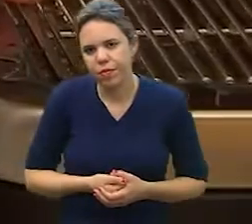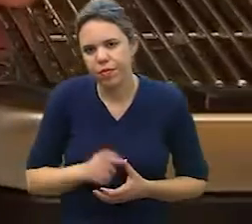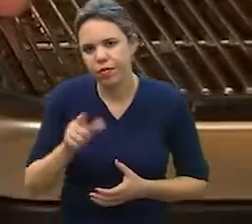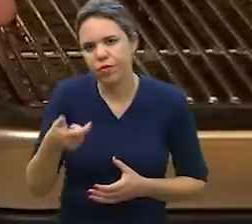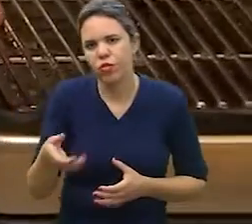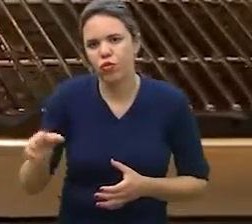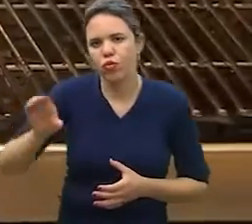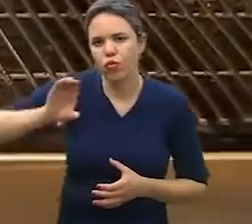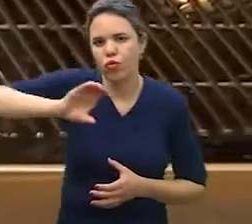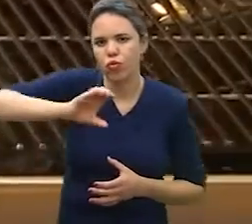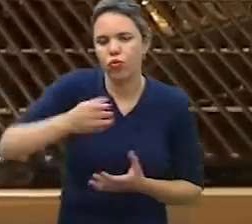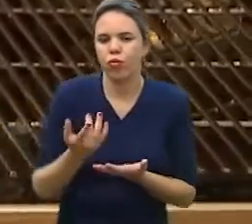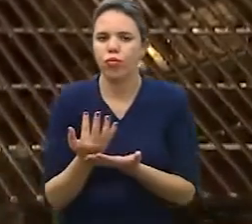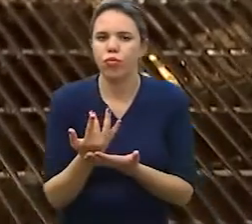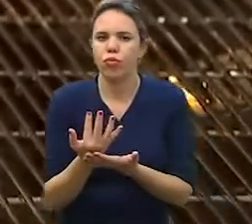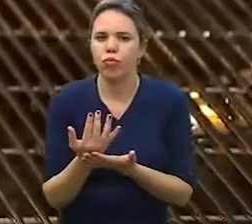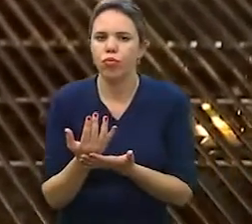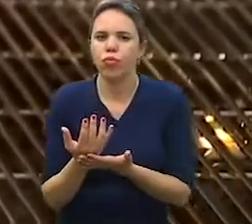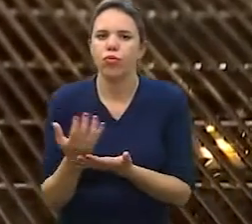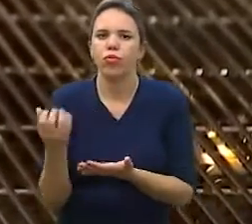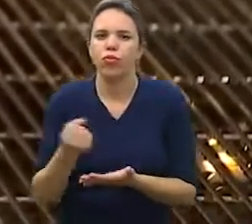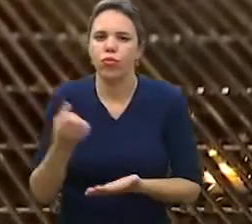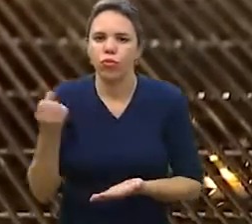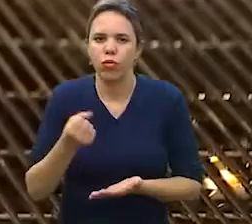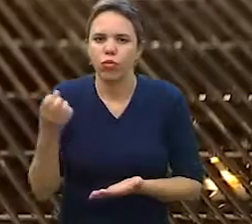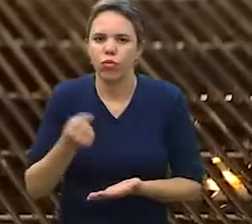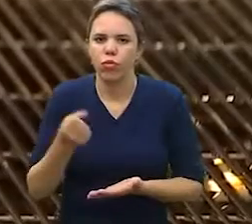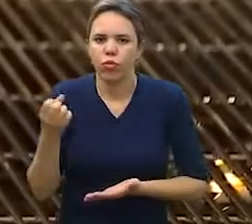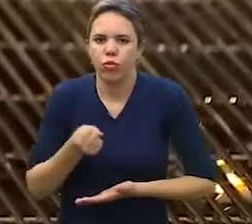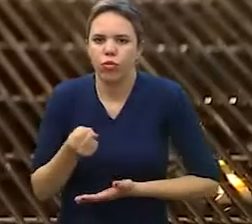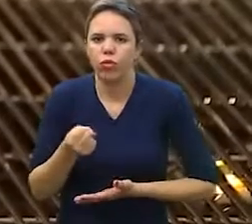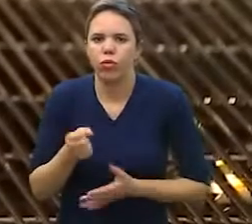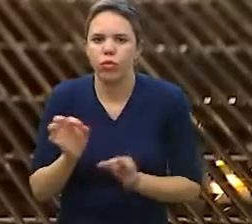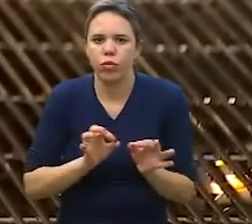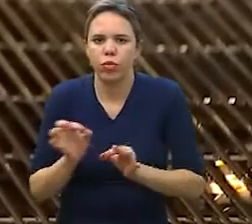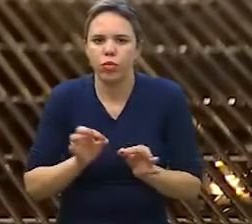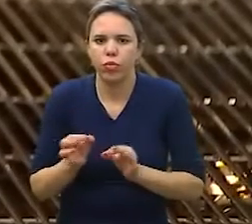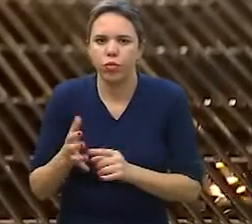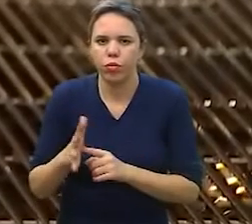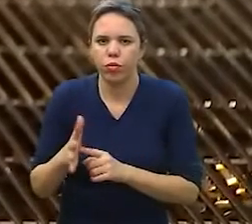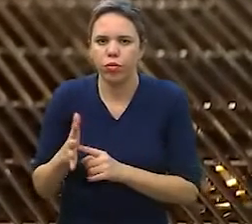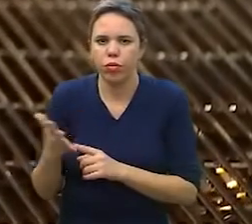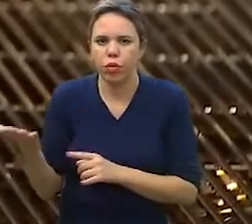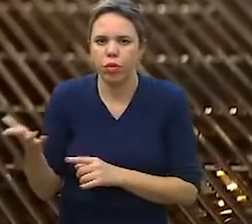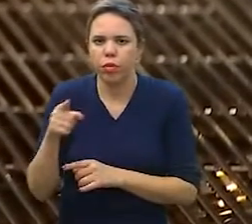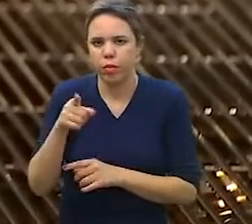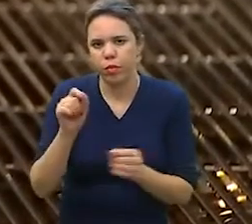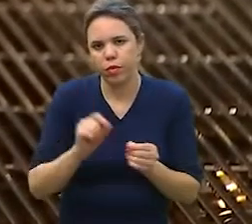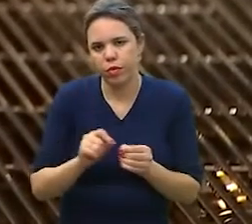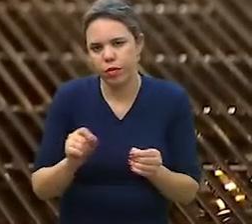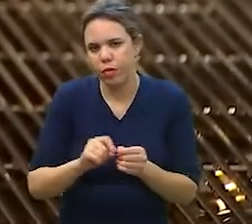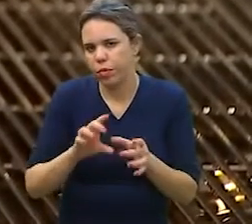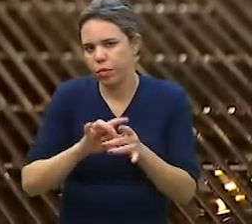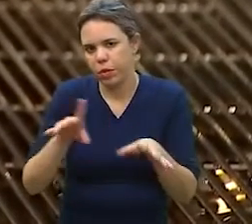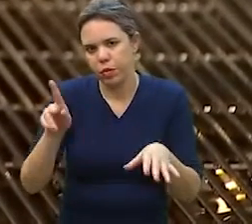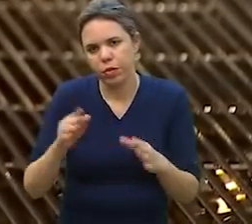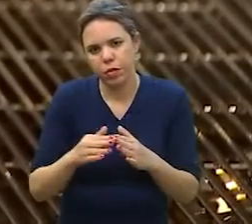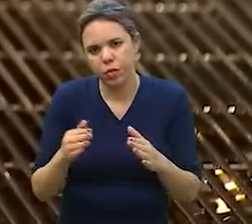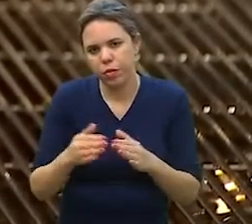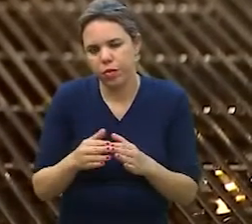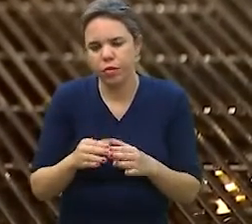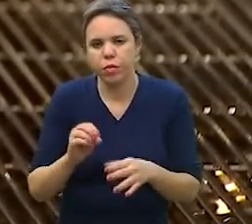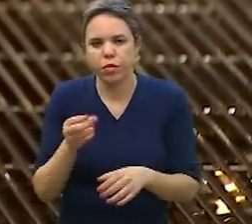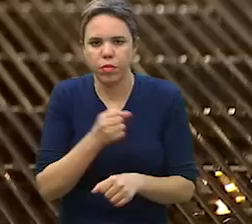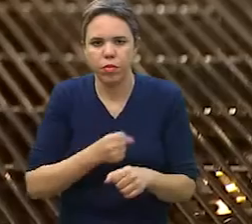E aí, você vai vaporizar o leite. Aqui a barista está fazendo na máquina, mas você pode fazer na